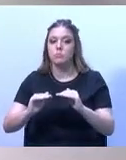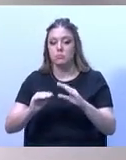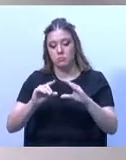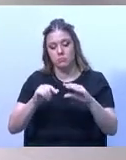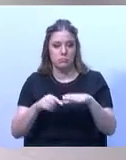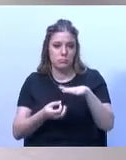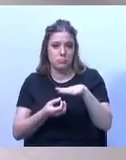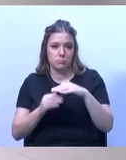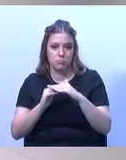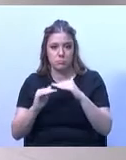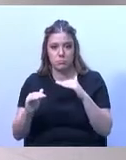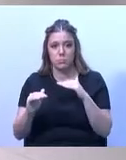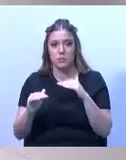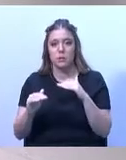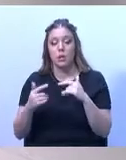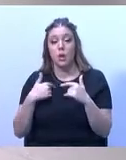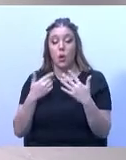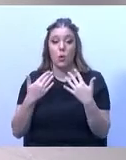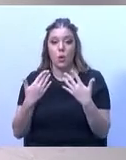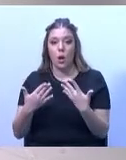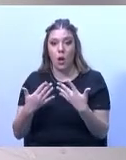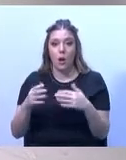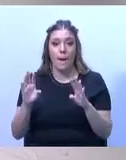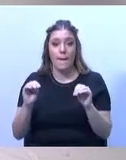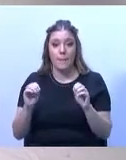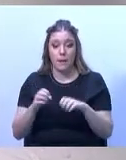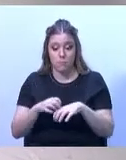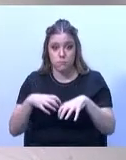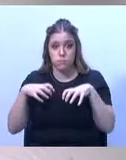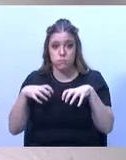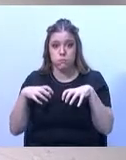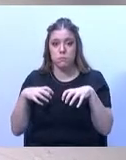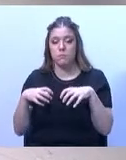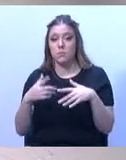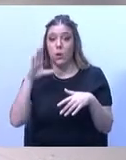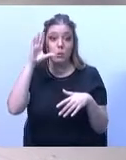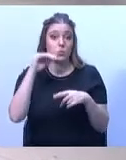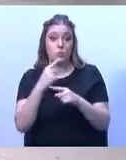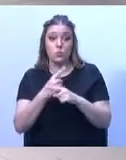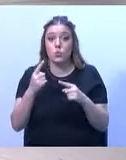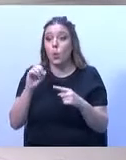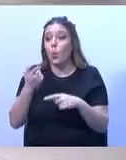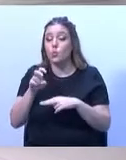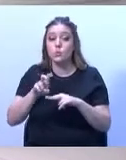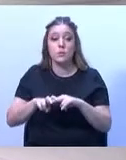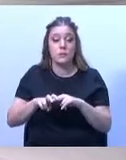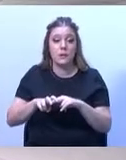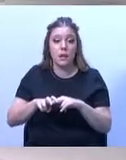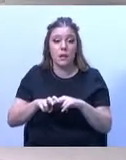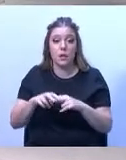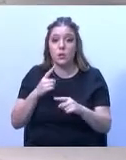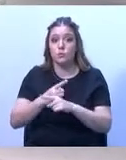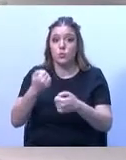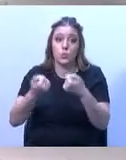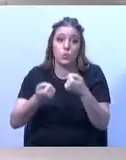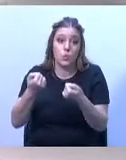E eu, com o calor, ultimamente, incha-me os pés, não sei por que motivo, ou é de estar sentada, foi no